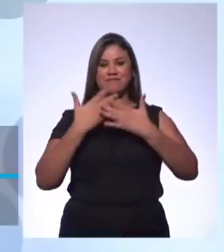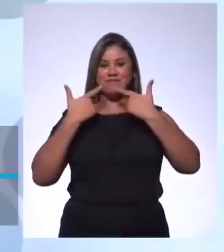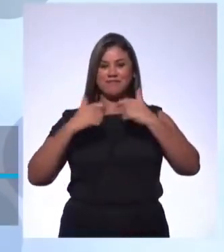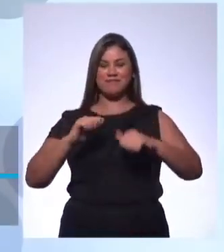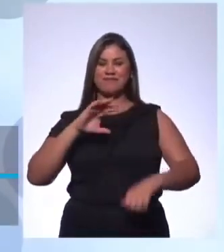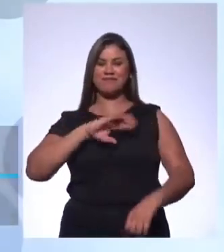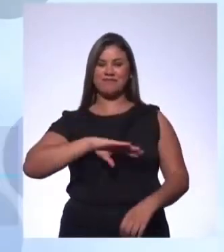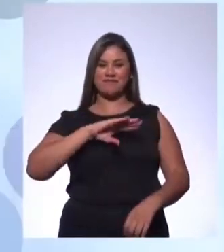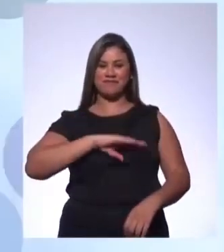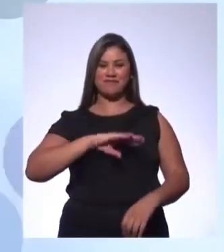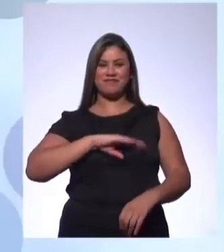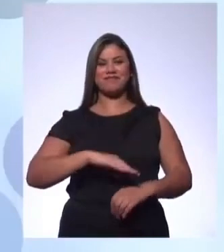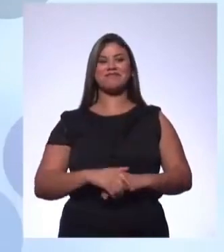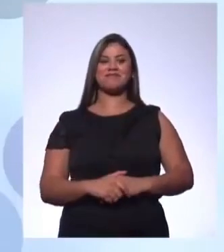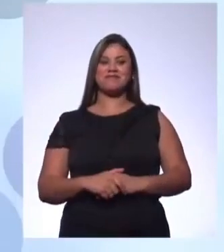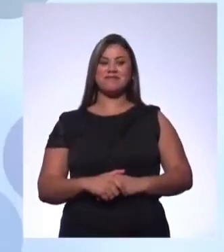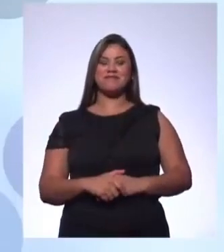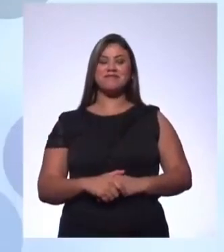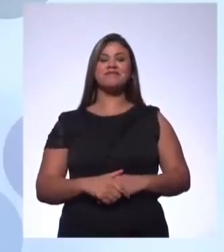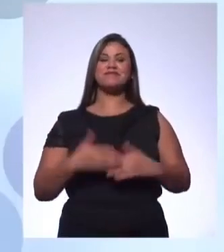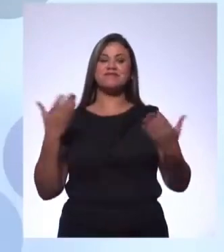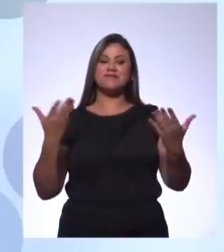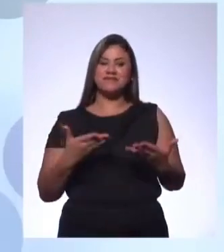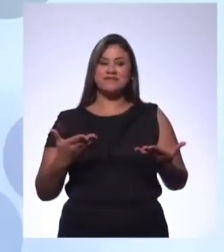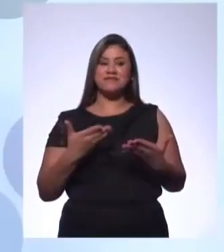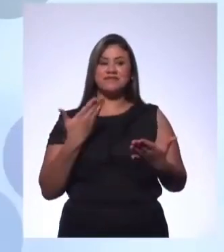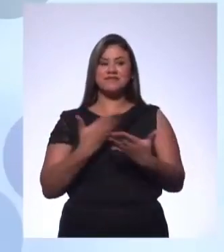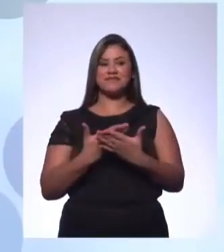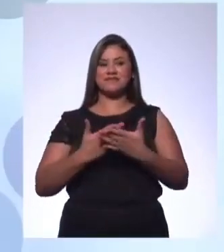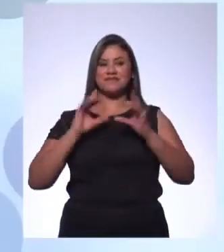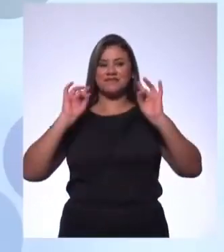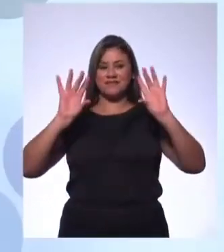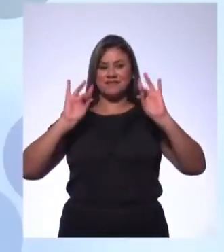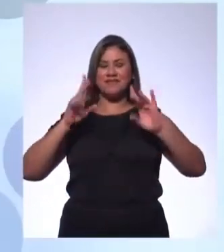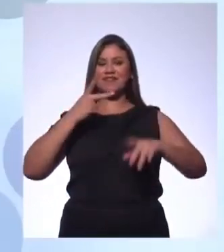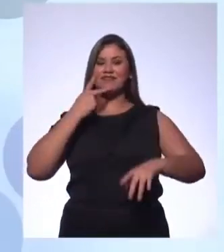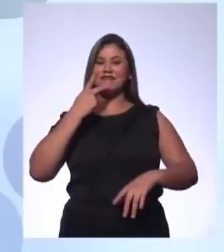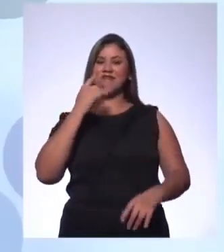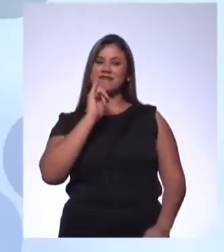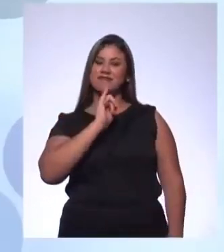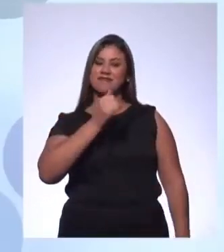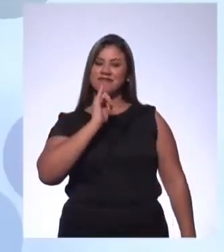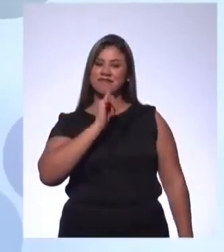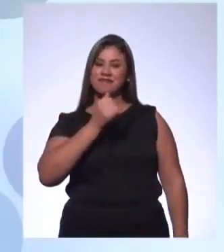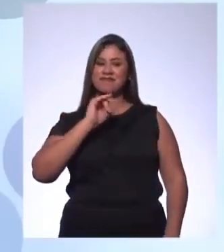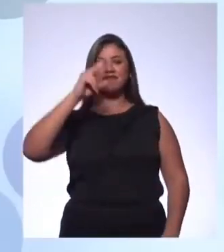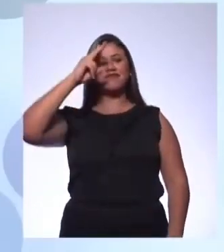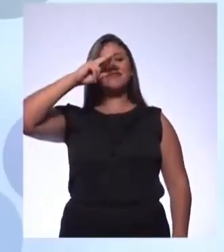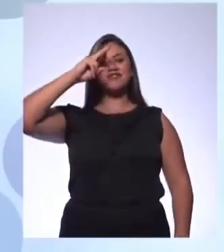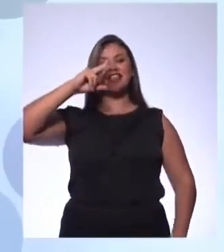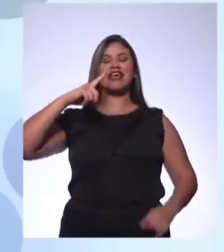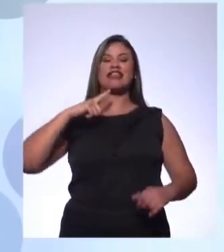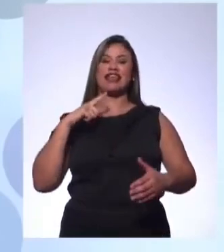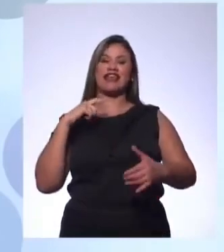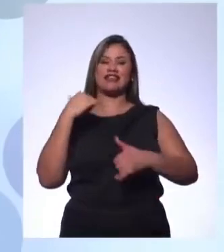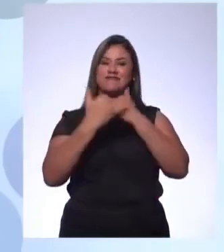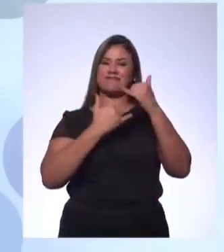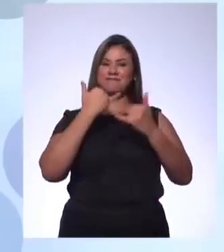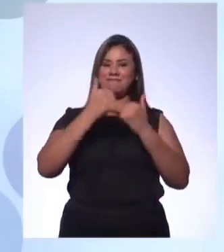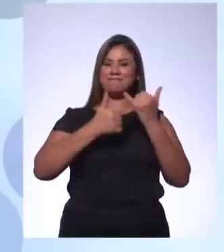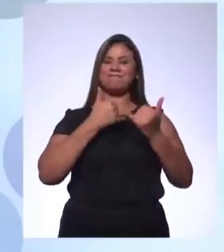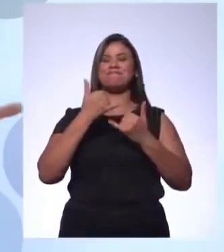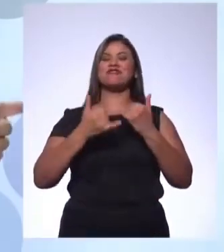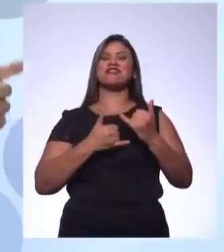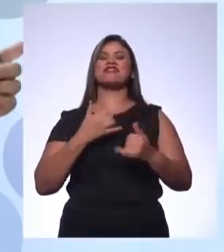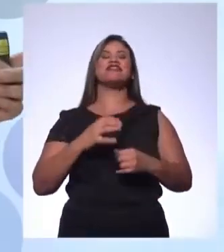língua portuguesa. Hoje uma aula super especial, vamos falar de narrativas, vamos falar de histórias, vai ter um game show no meio da aula, vai ser algo